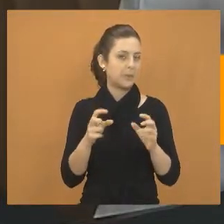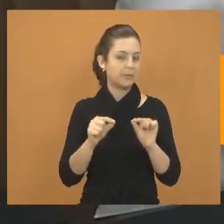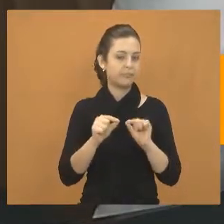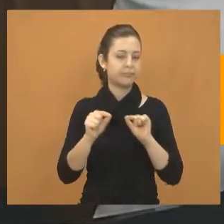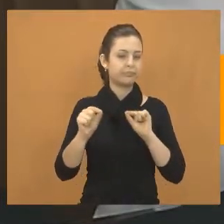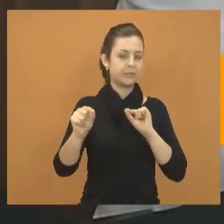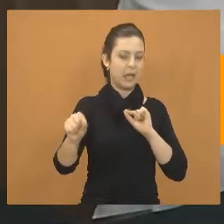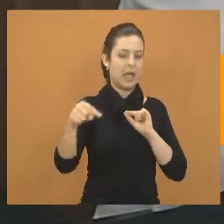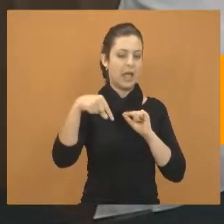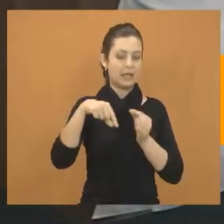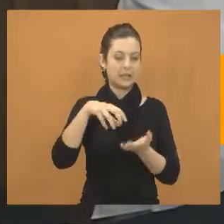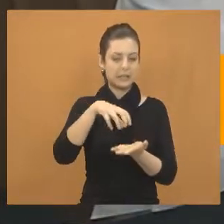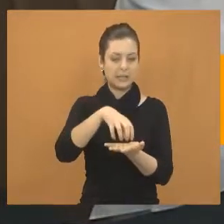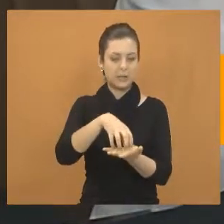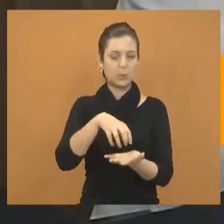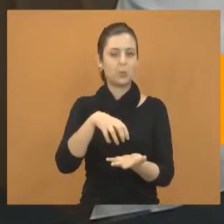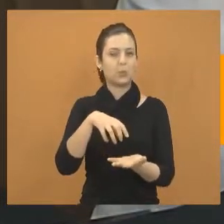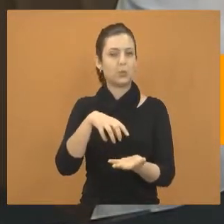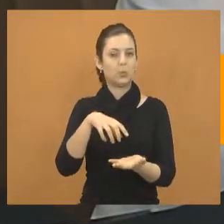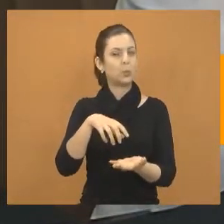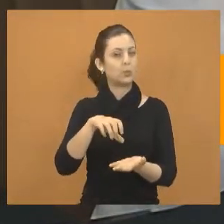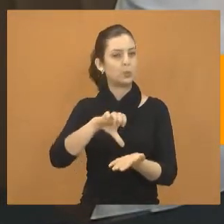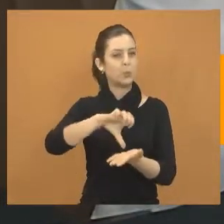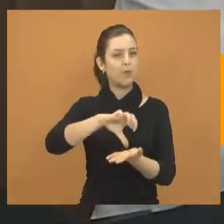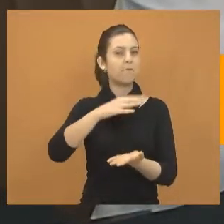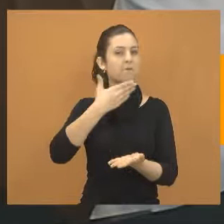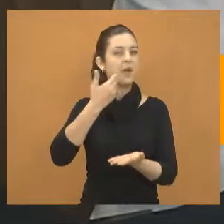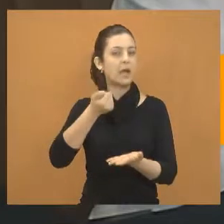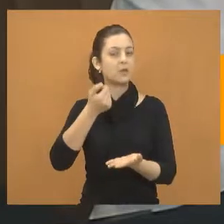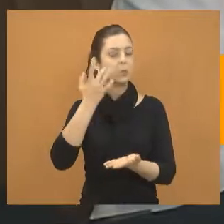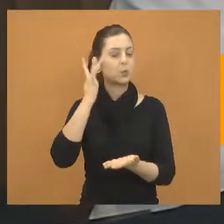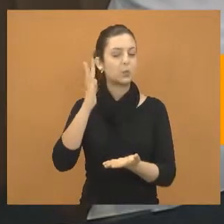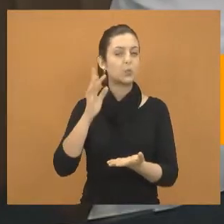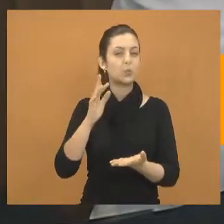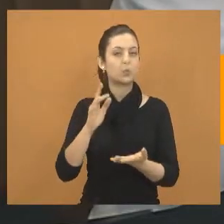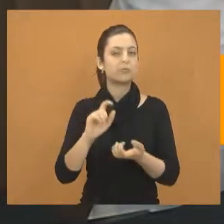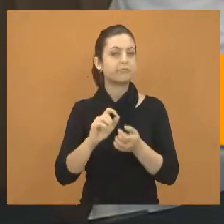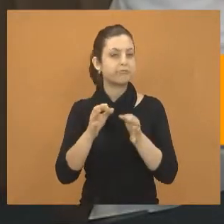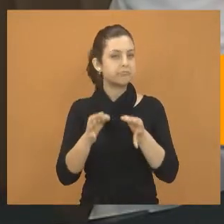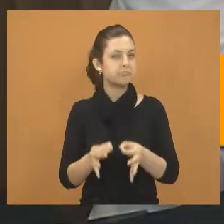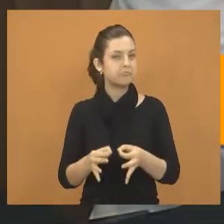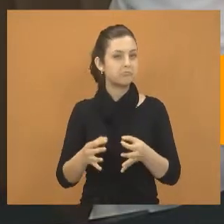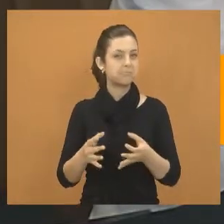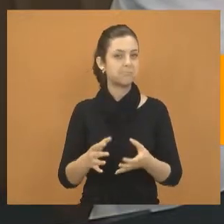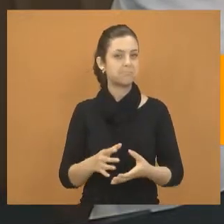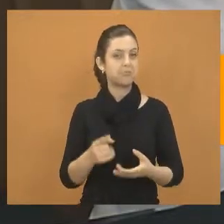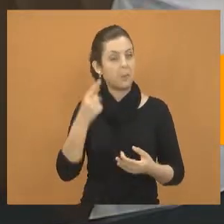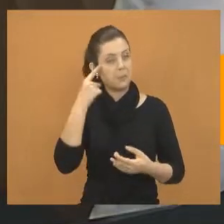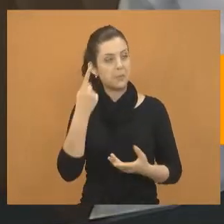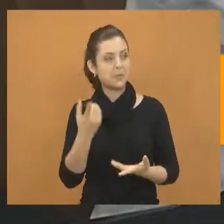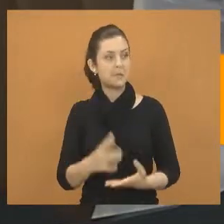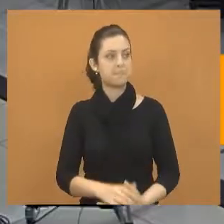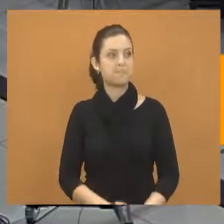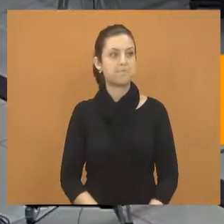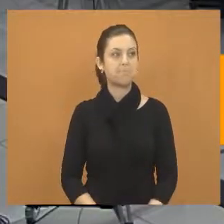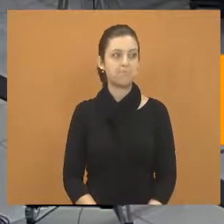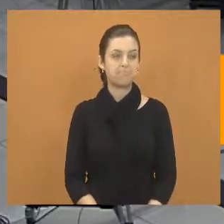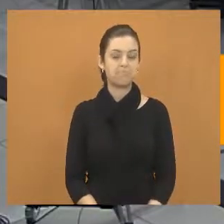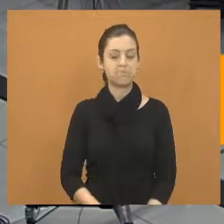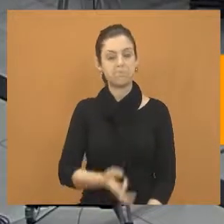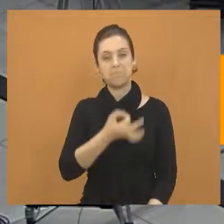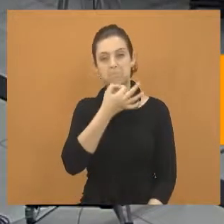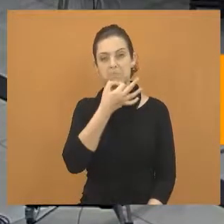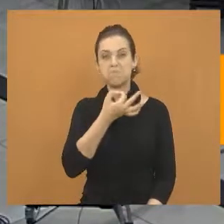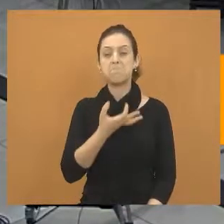se essa centralização de uma UPA 24 horas seria mais adequado, não sei, para se pensar. Então, eu tenho